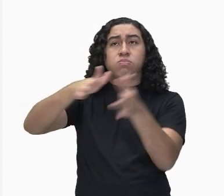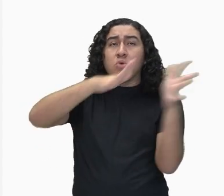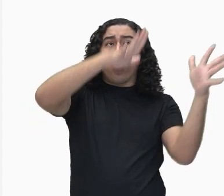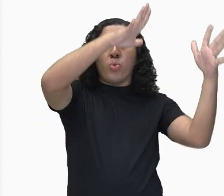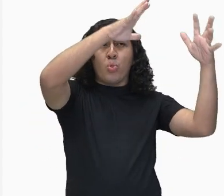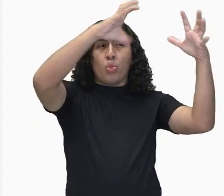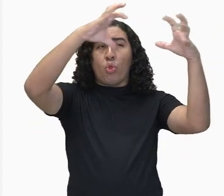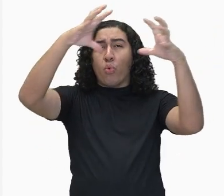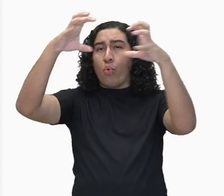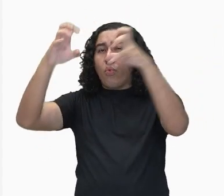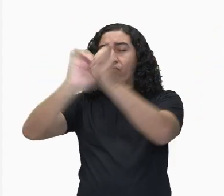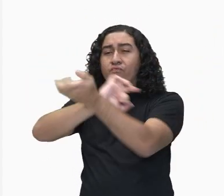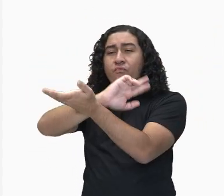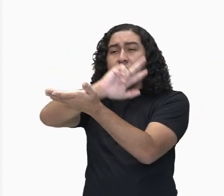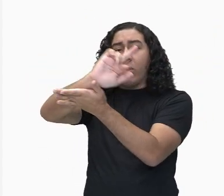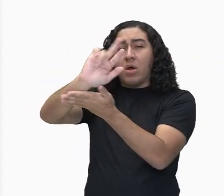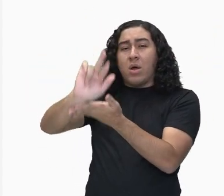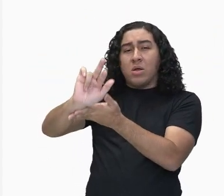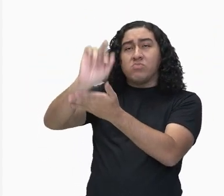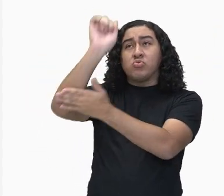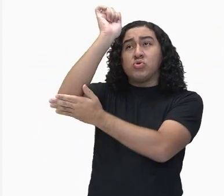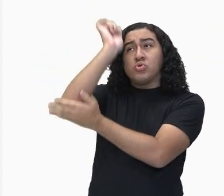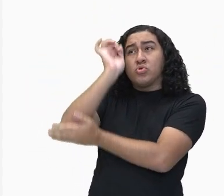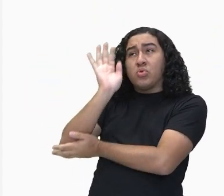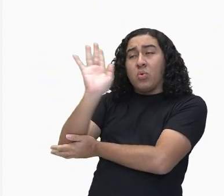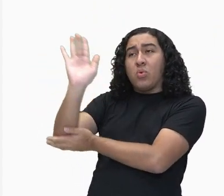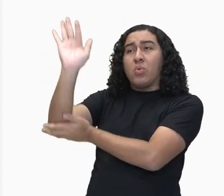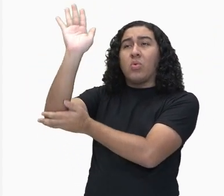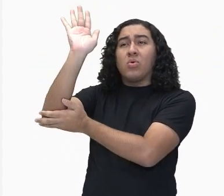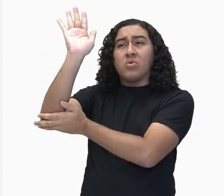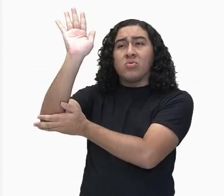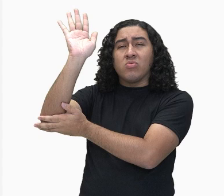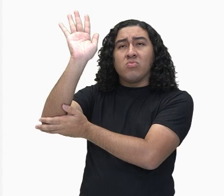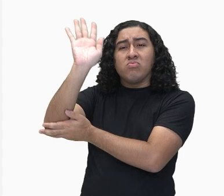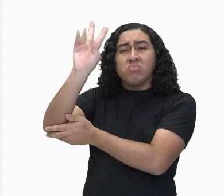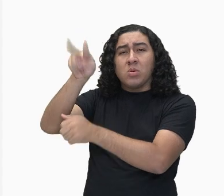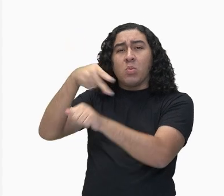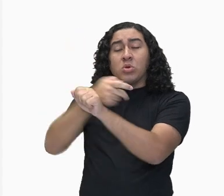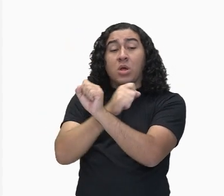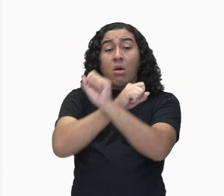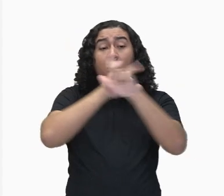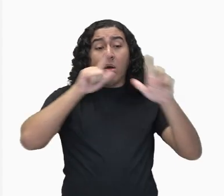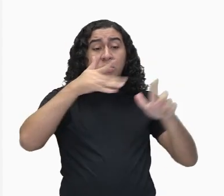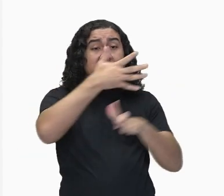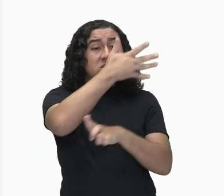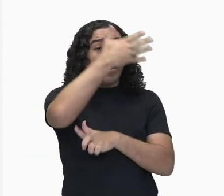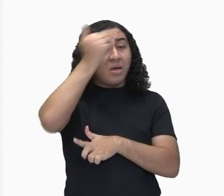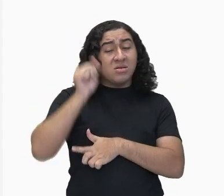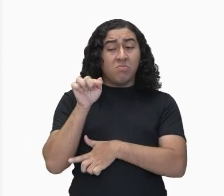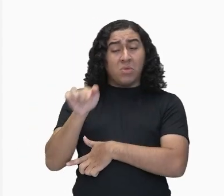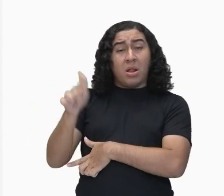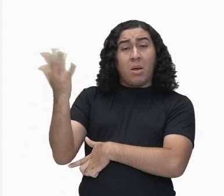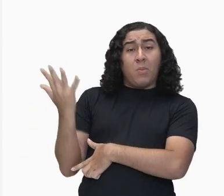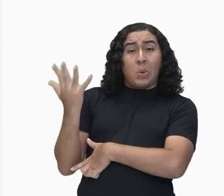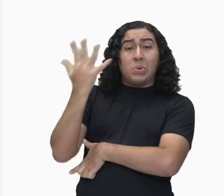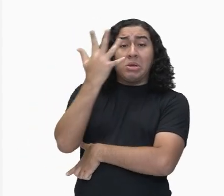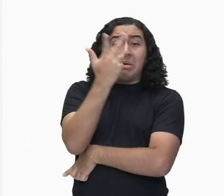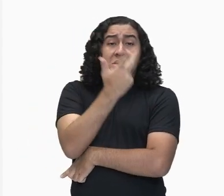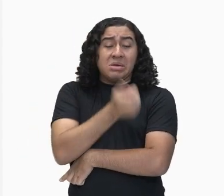alvorada, que em sonhos se banhava e se esquecia. Era mais bela, o seio